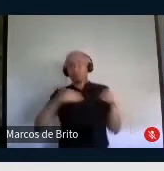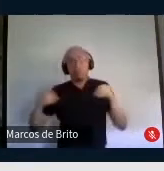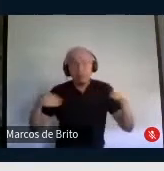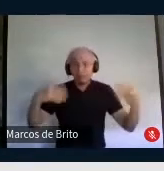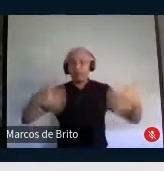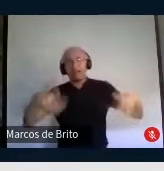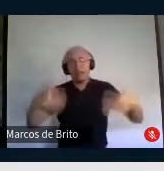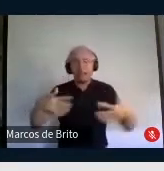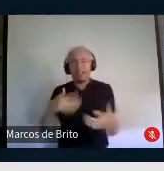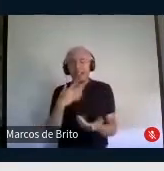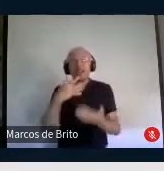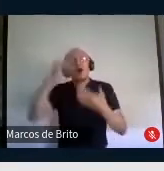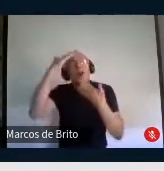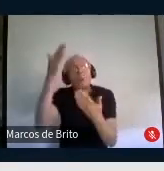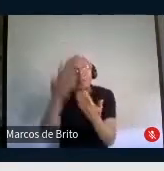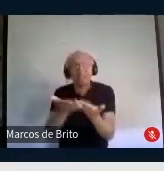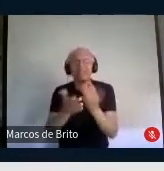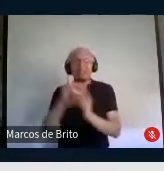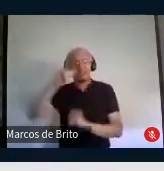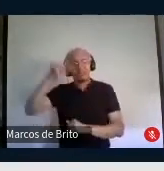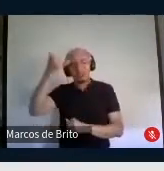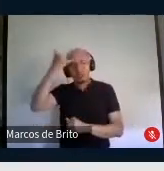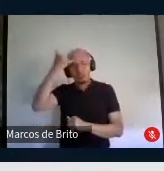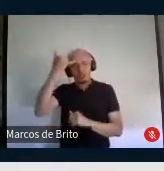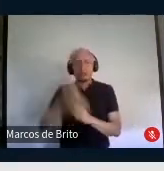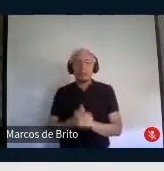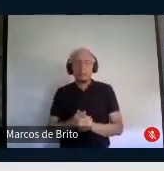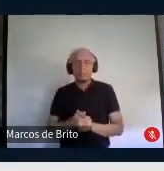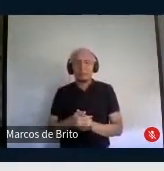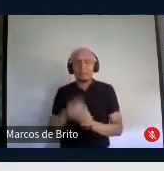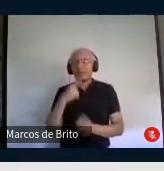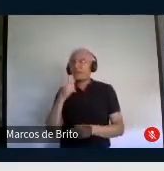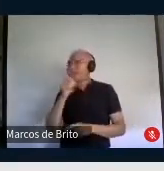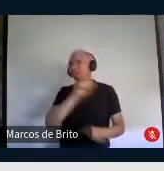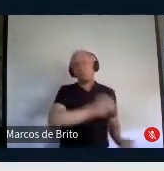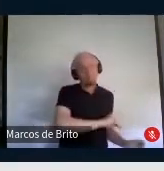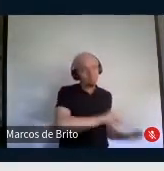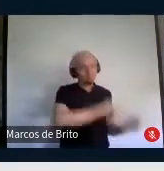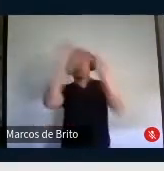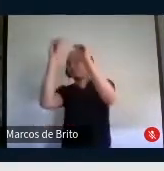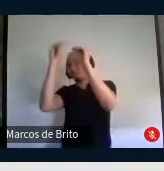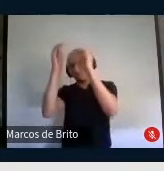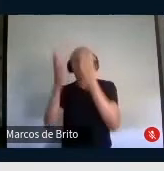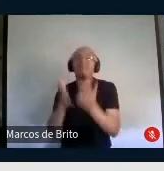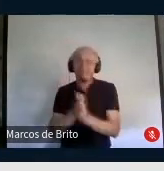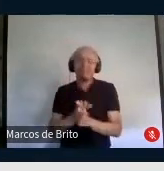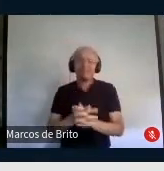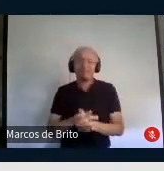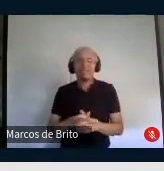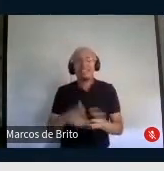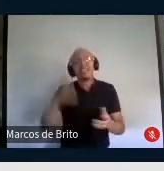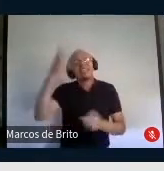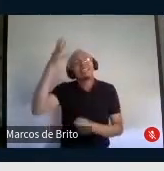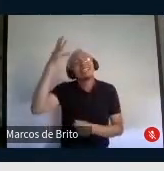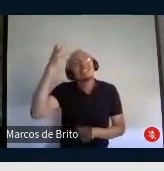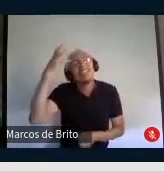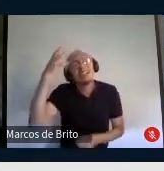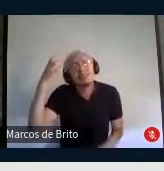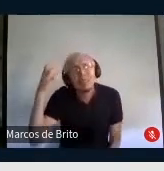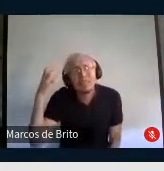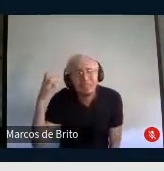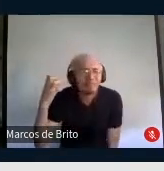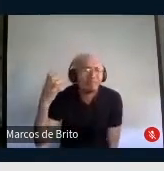Obrigada, professora, por fazer isso. Porque foi aí que teve esse salto, né? A professora Sabine,